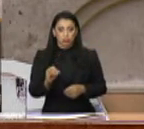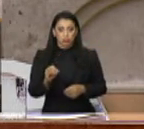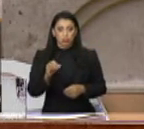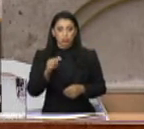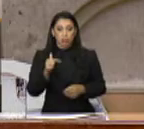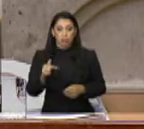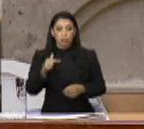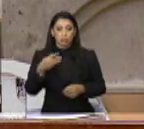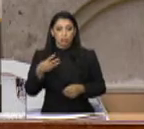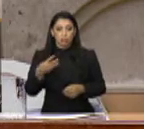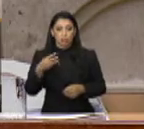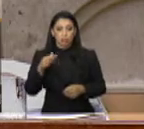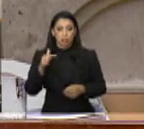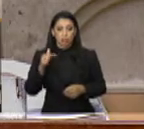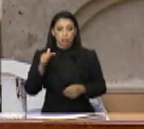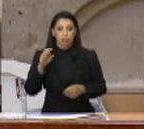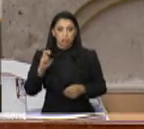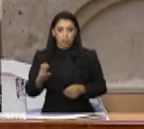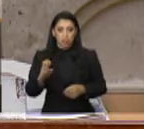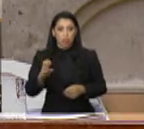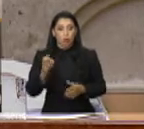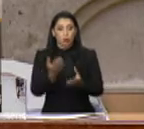20.735 processos